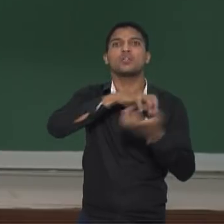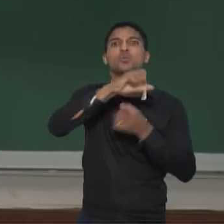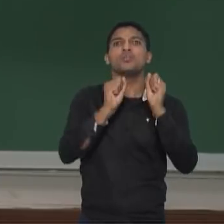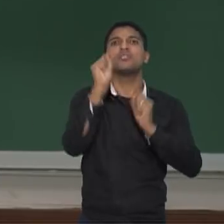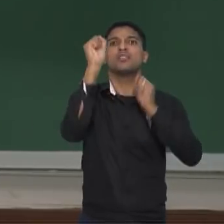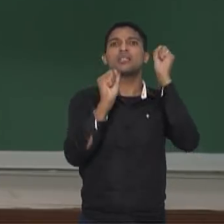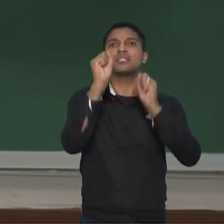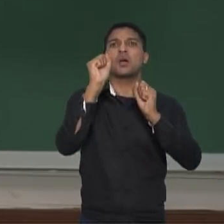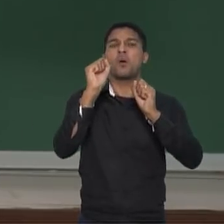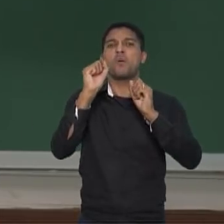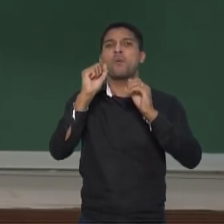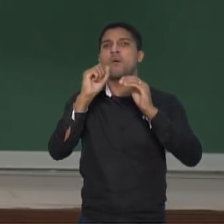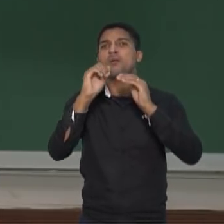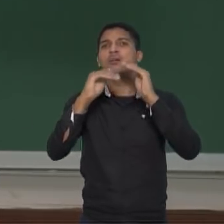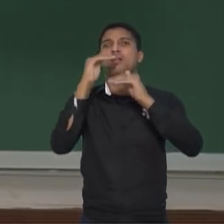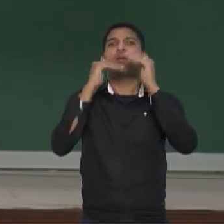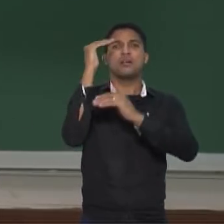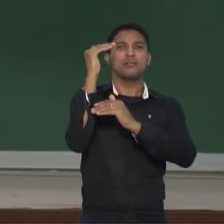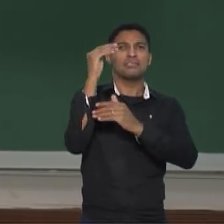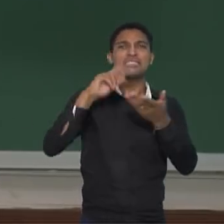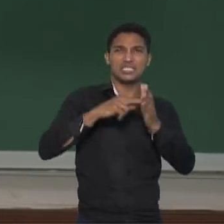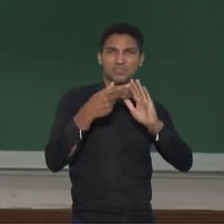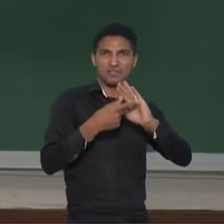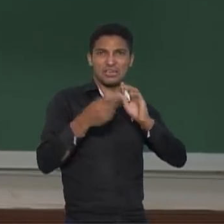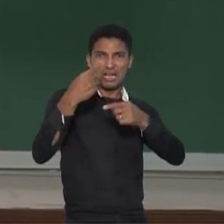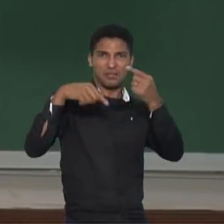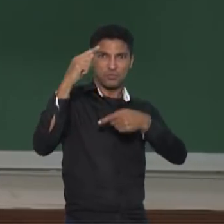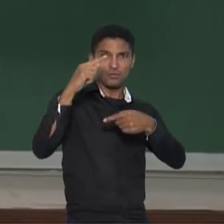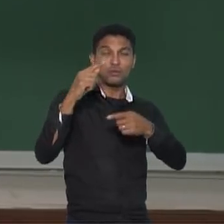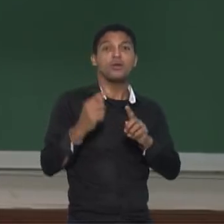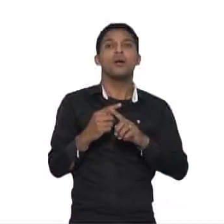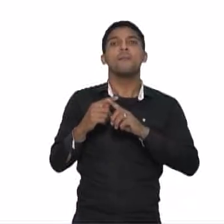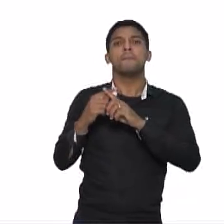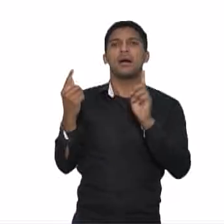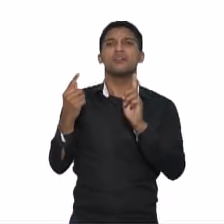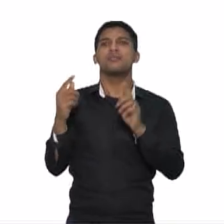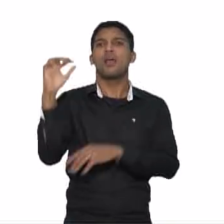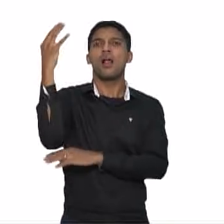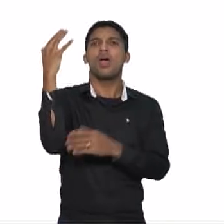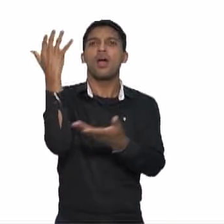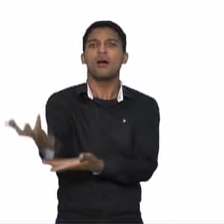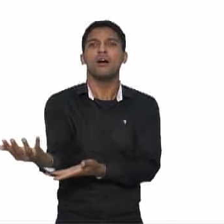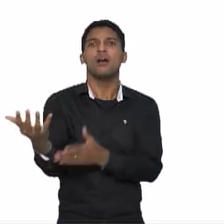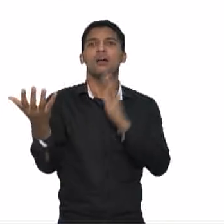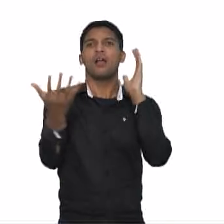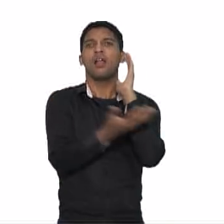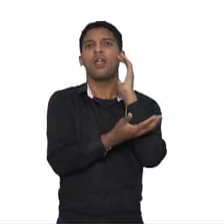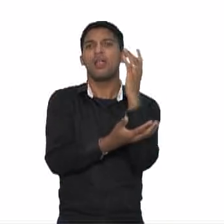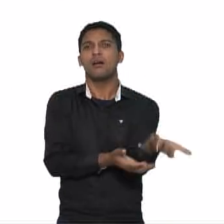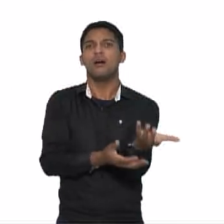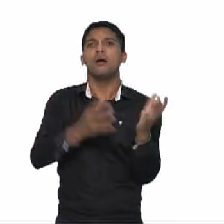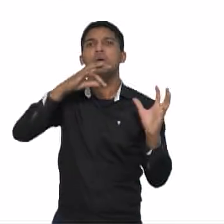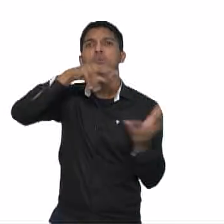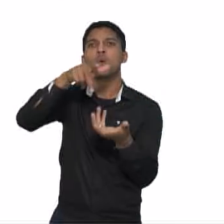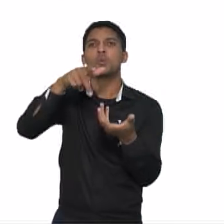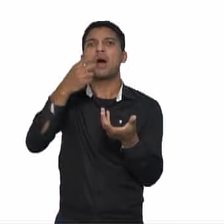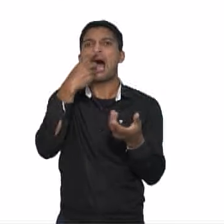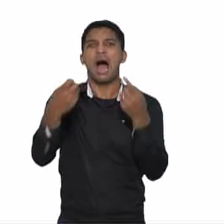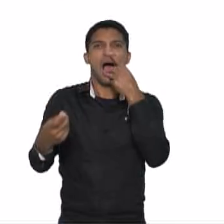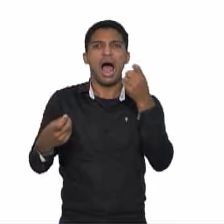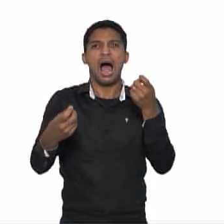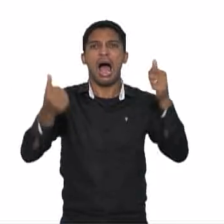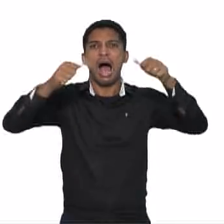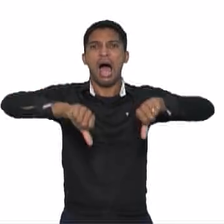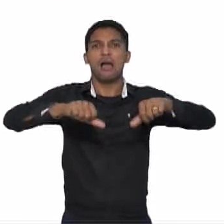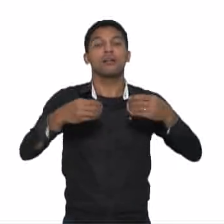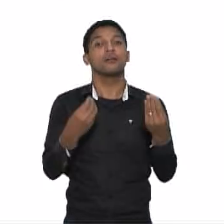isso. Então, vamos de quiz. Qual das seguintes afirmativas corresponde à relação